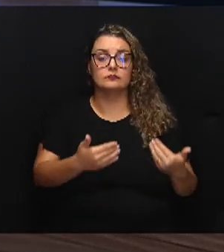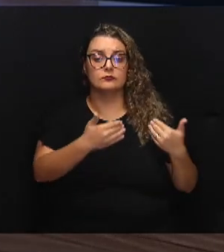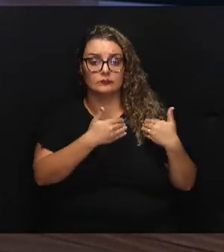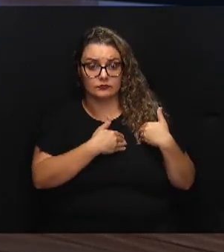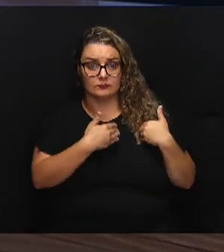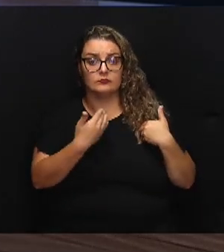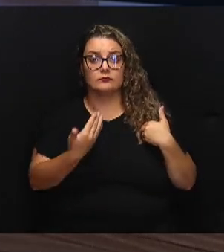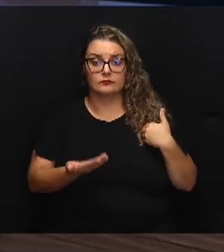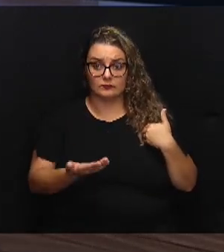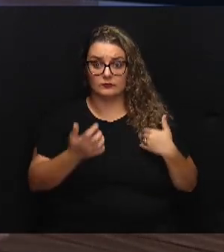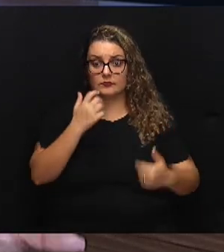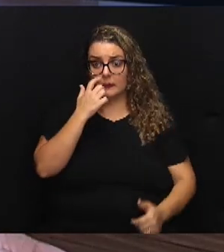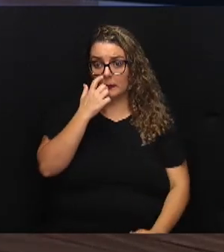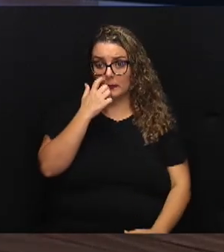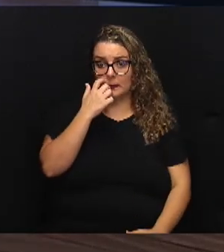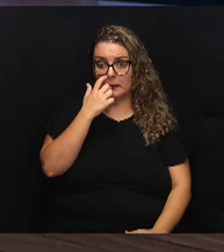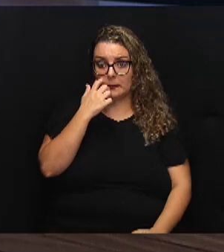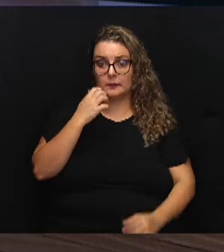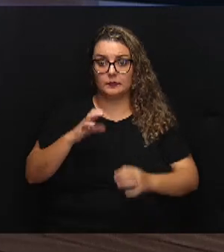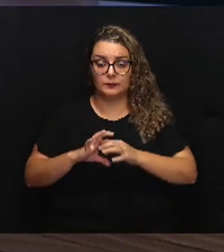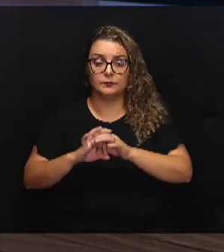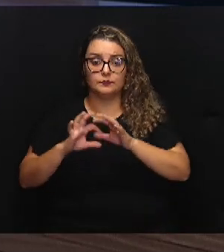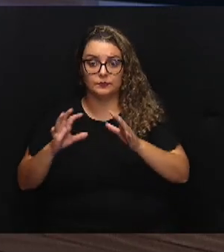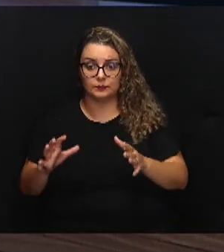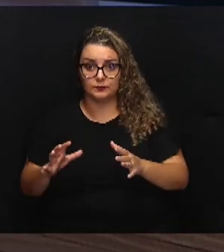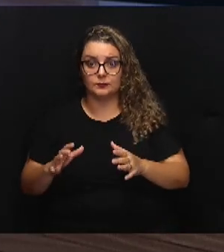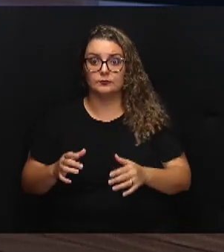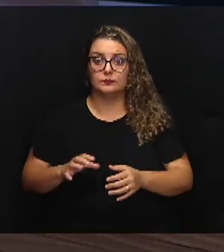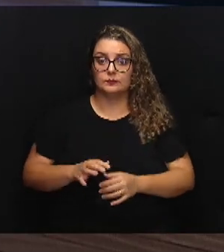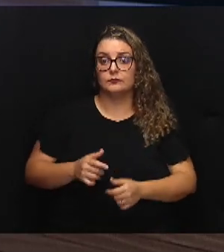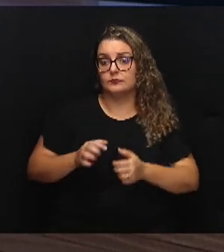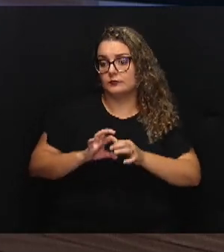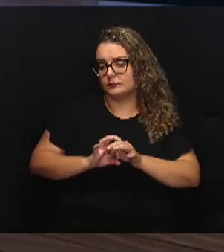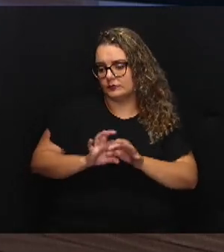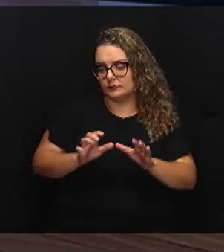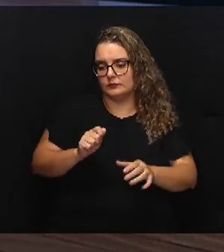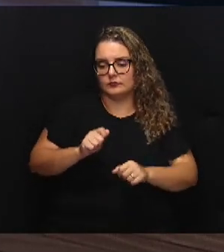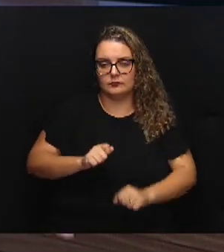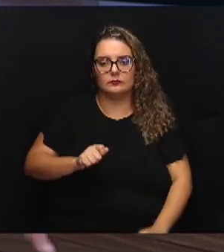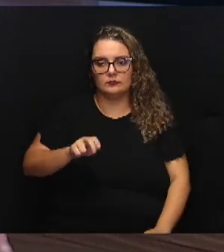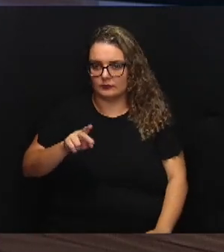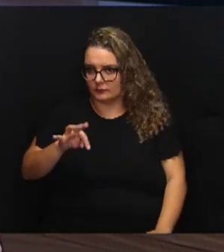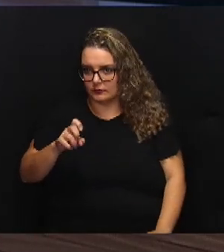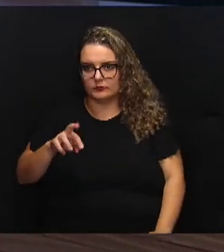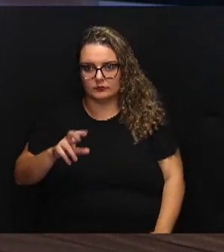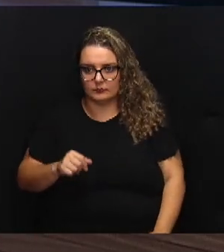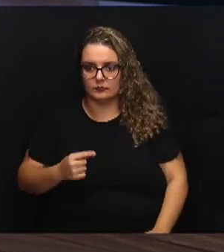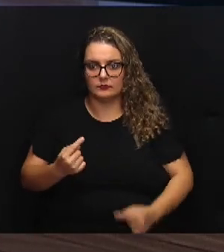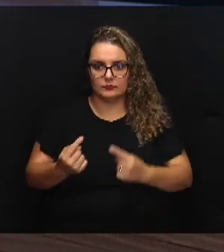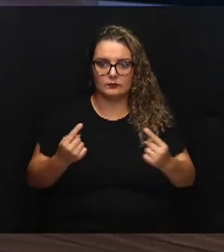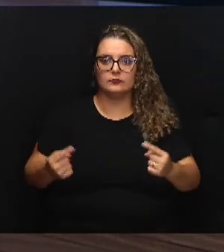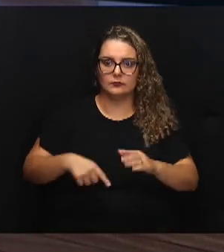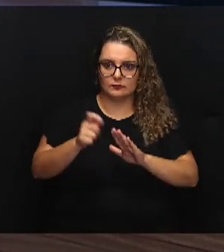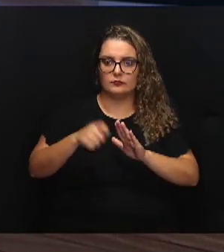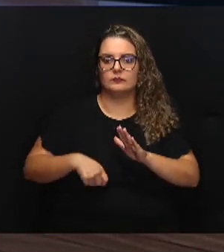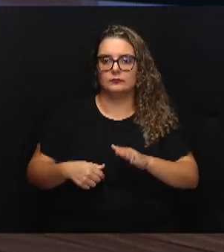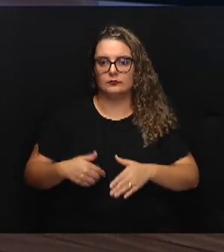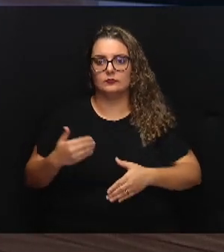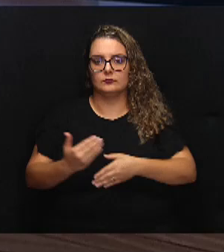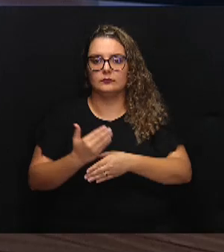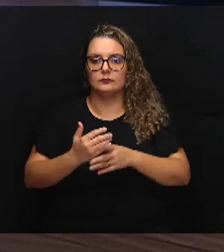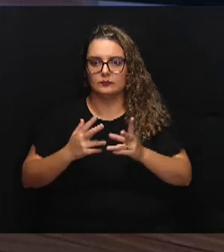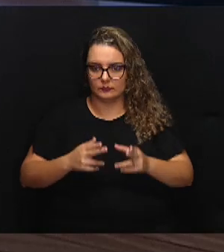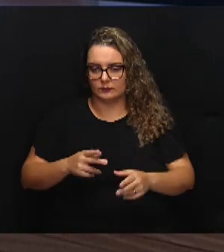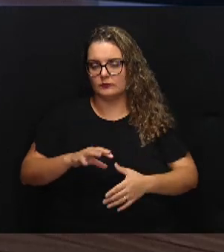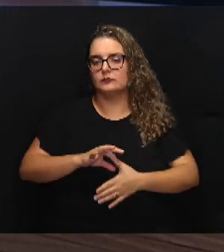responsável para a autorização, permissão e execução de cada uma dessas obras, como explica